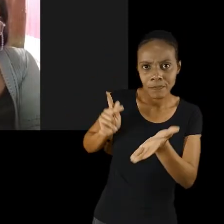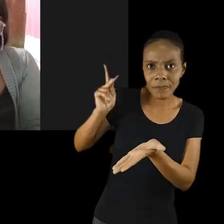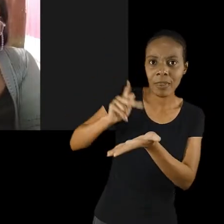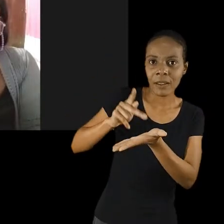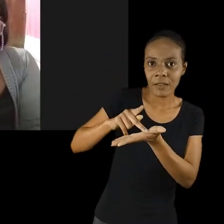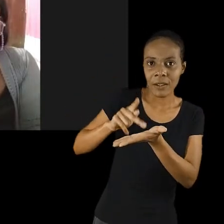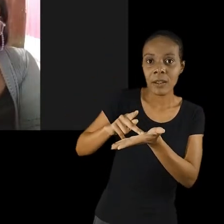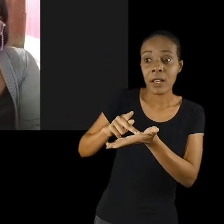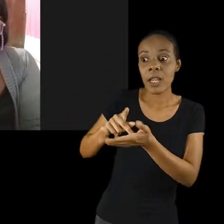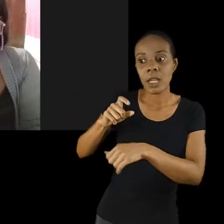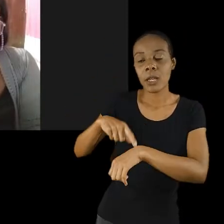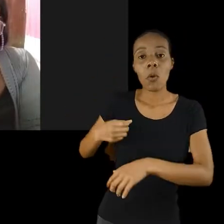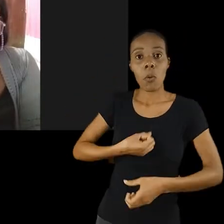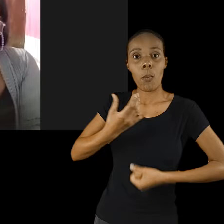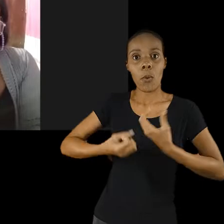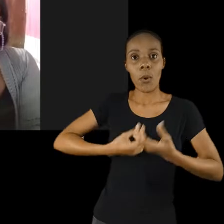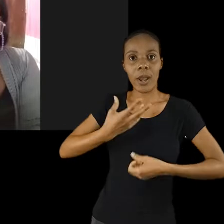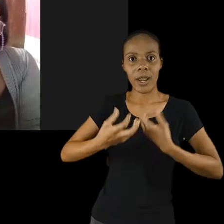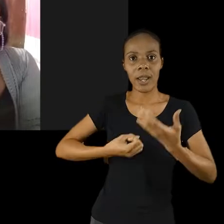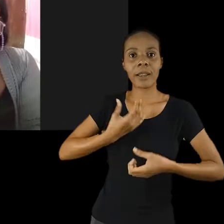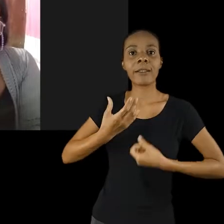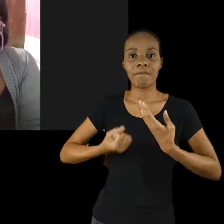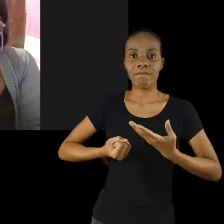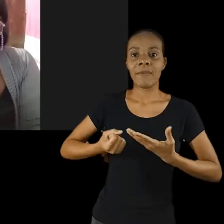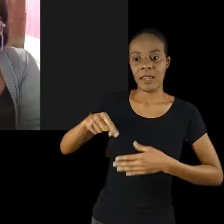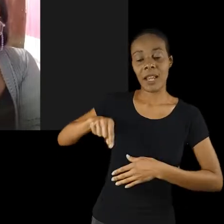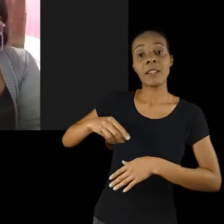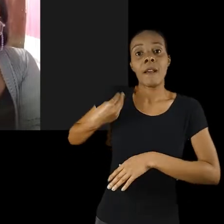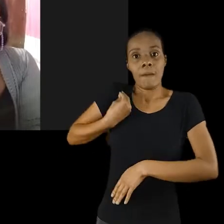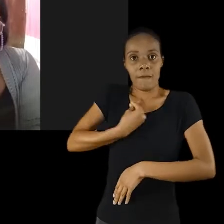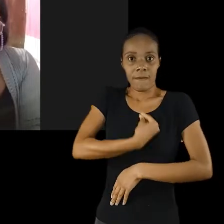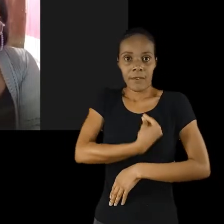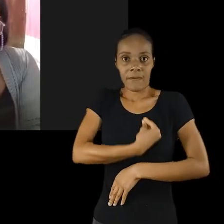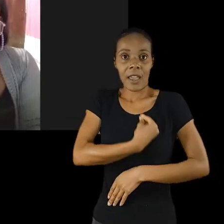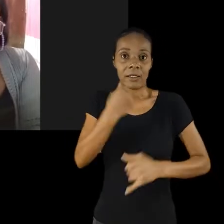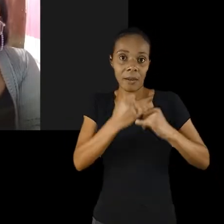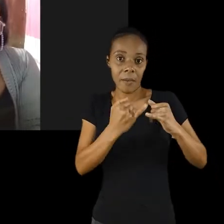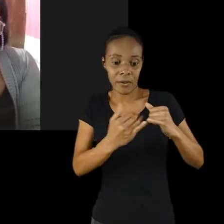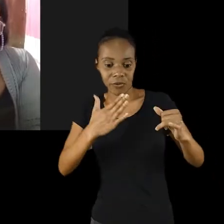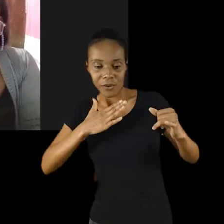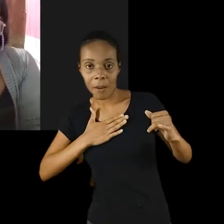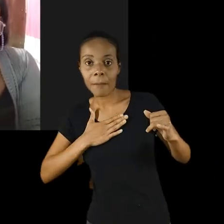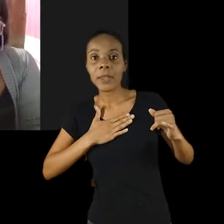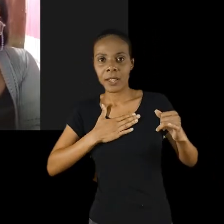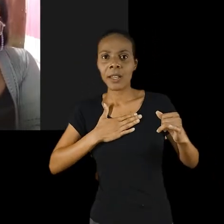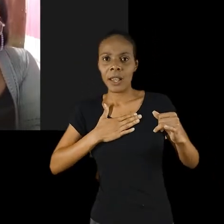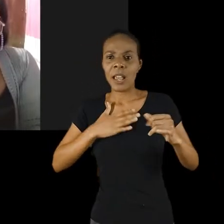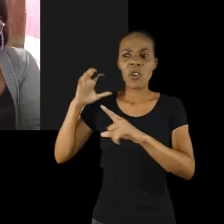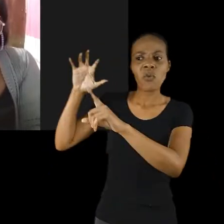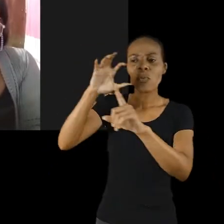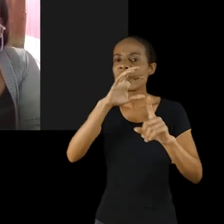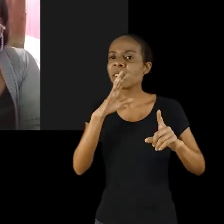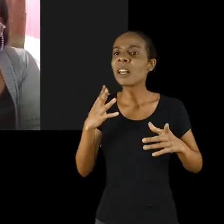marginal, de uma vivência marginal, ela fere muito essas pessoas que estão aí acostumadas com as leituras